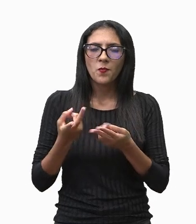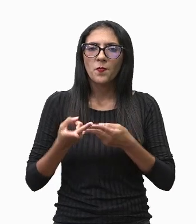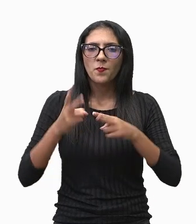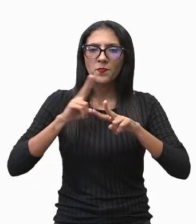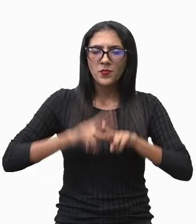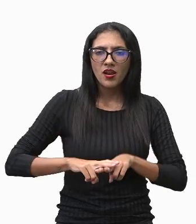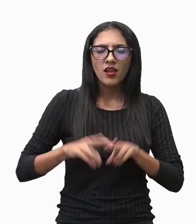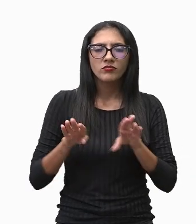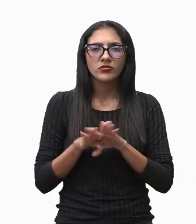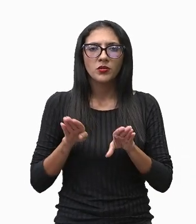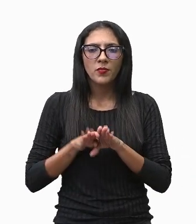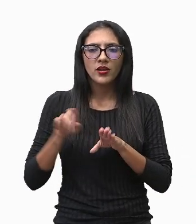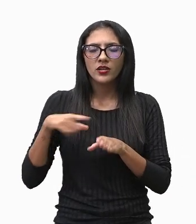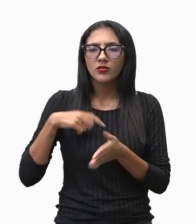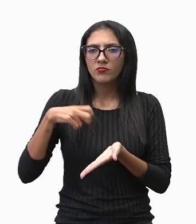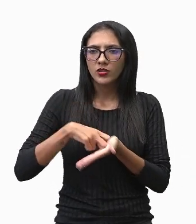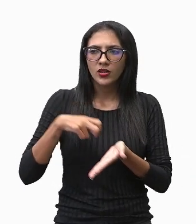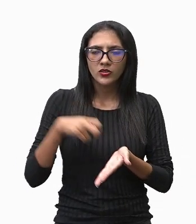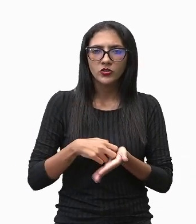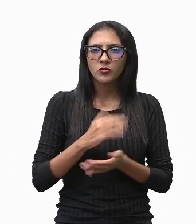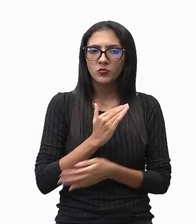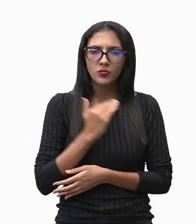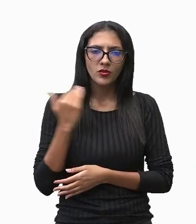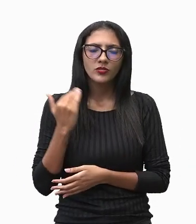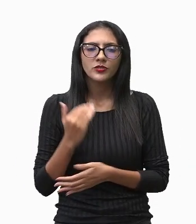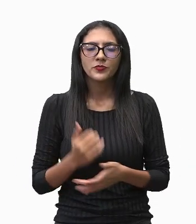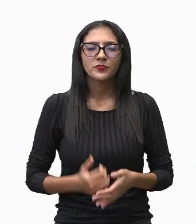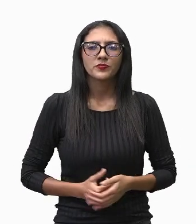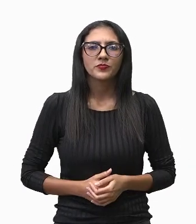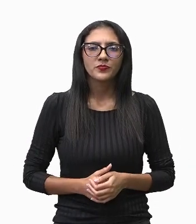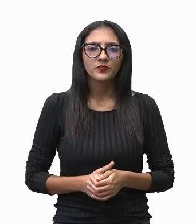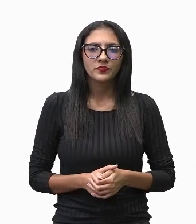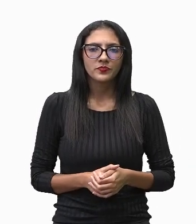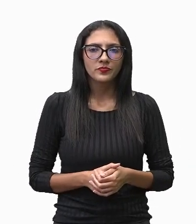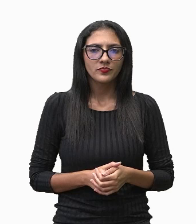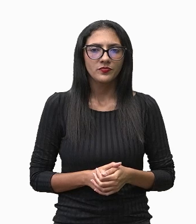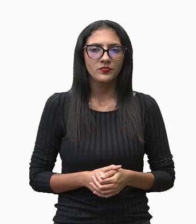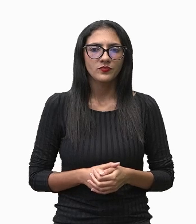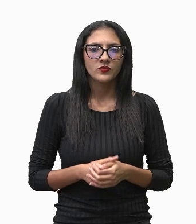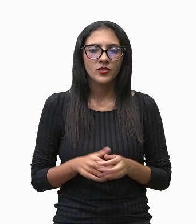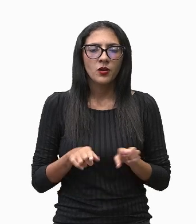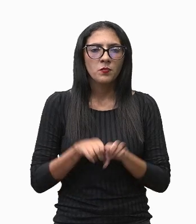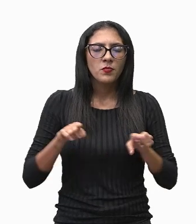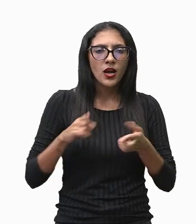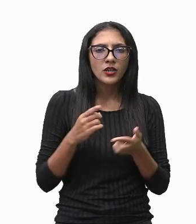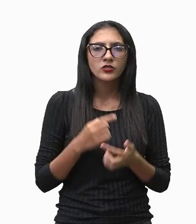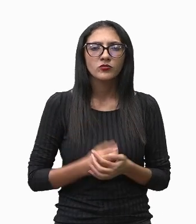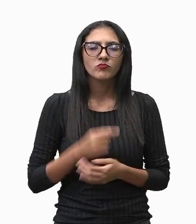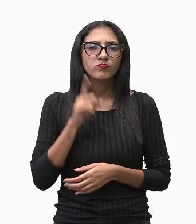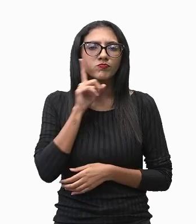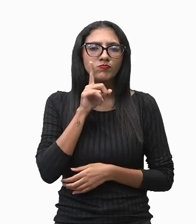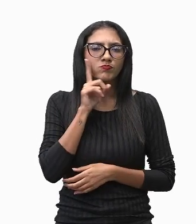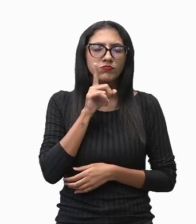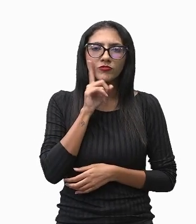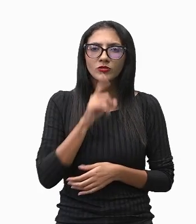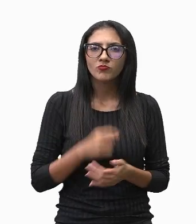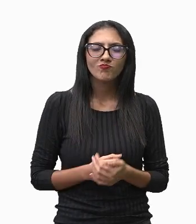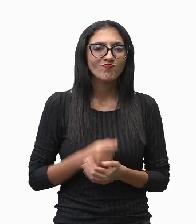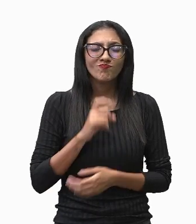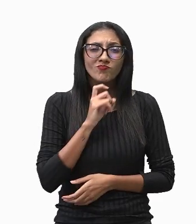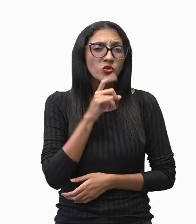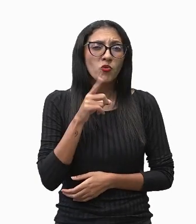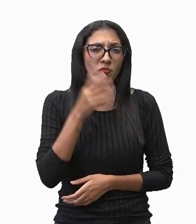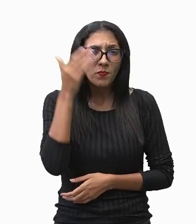pena de morte. Porém, né, os Estados Unidos ele não conseguiu comprovar a existência de um